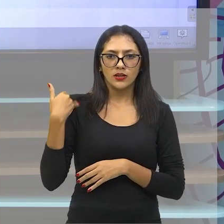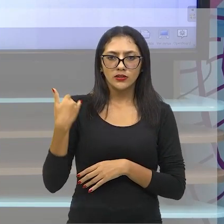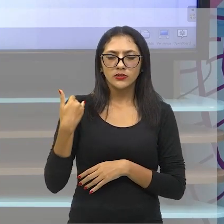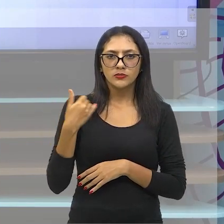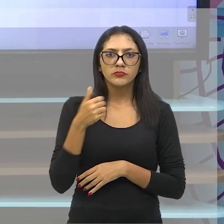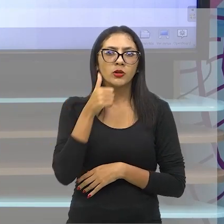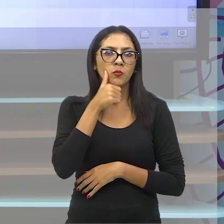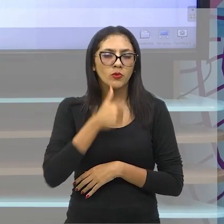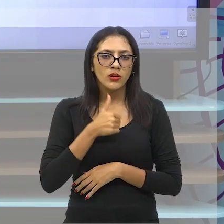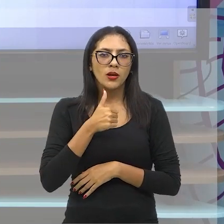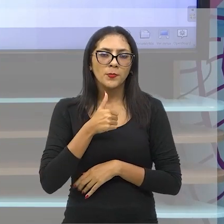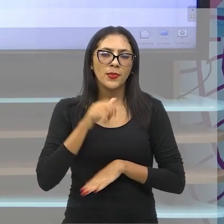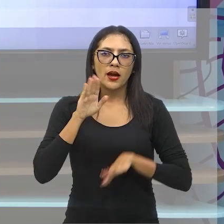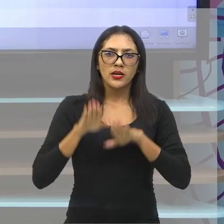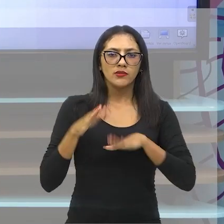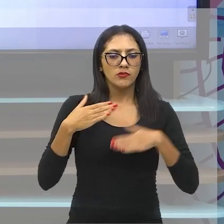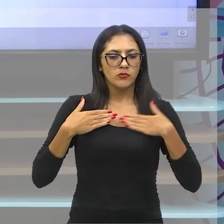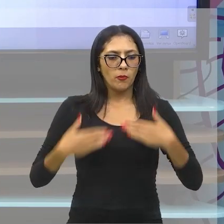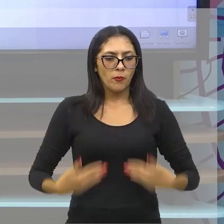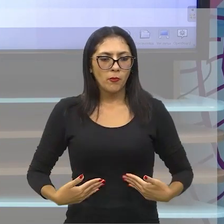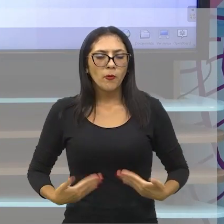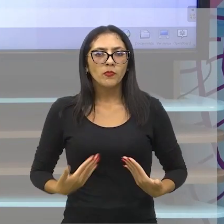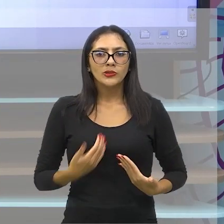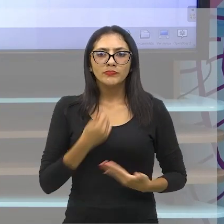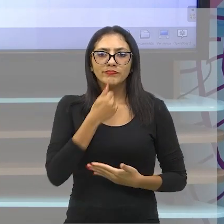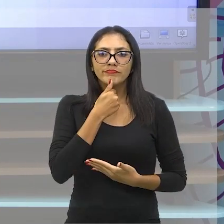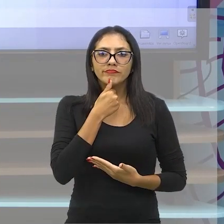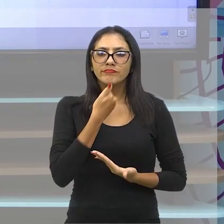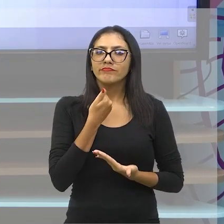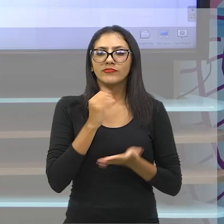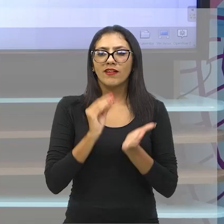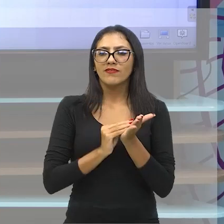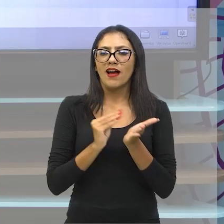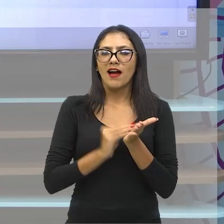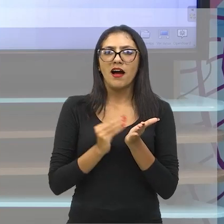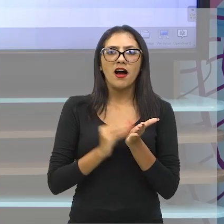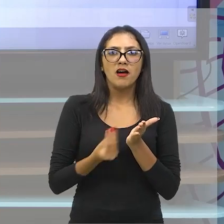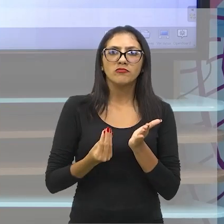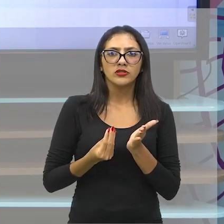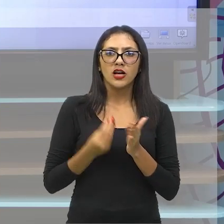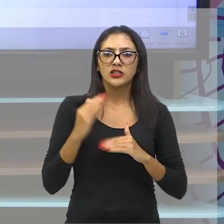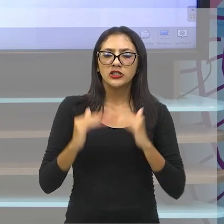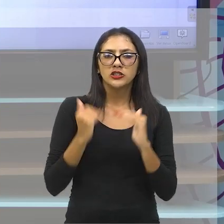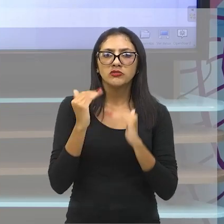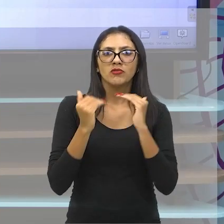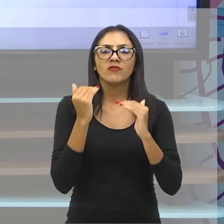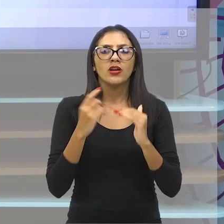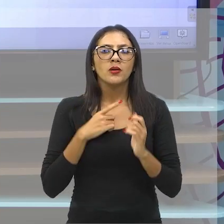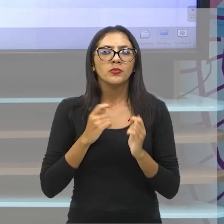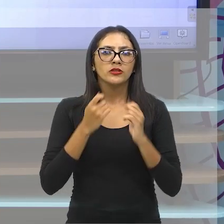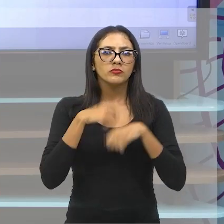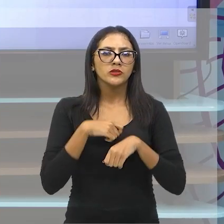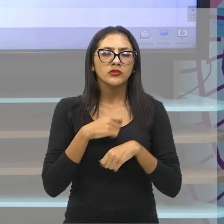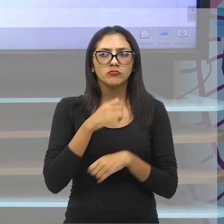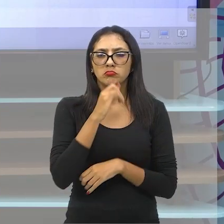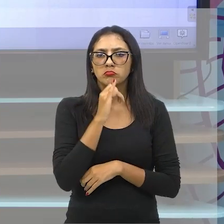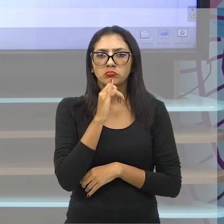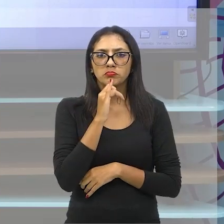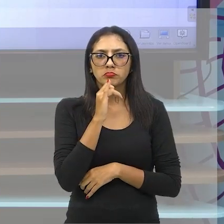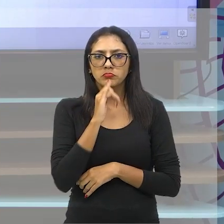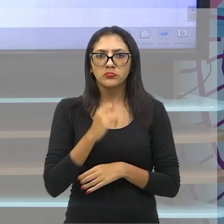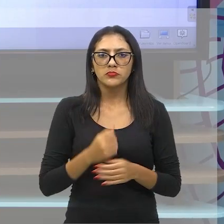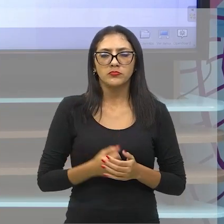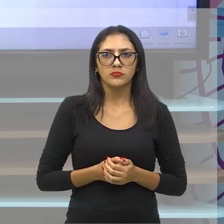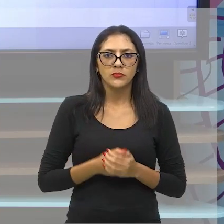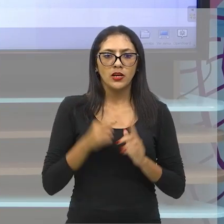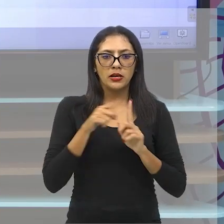vezes o corpo ainda não está completamente em formação, né, para que ela possa gerar uma nova vida, que são os casos ali de